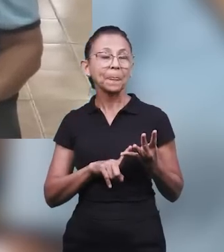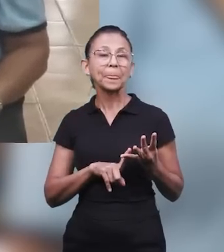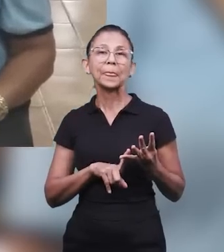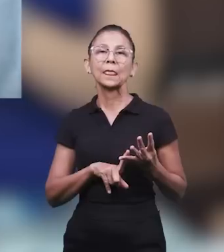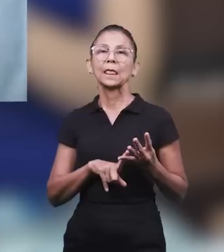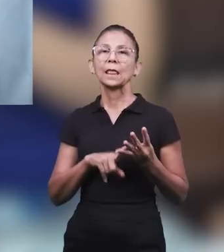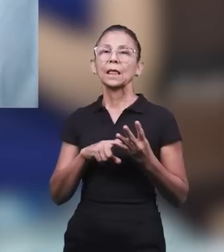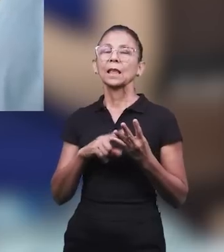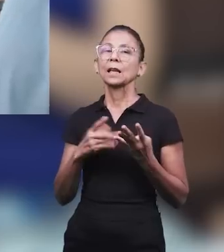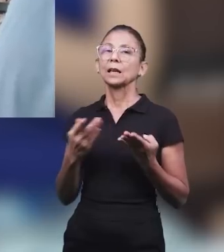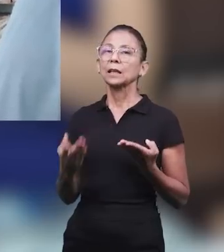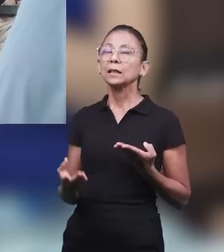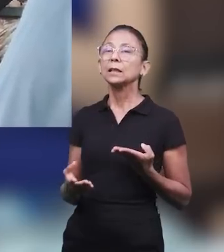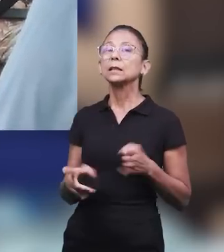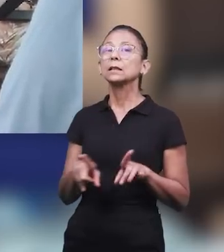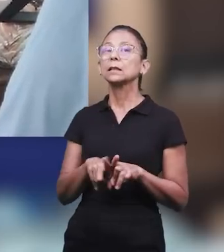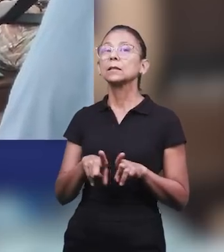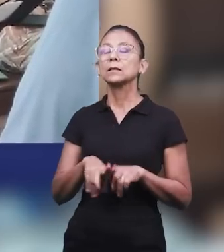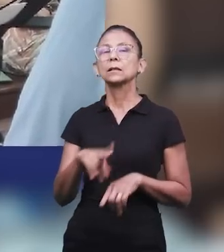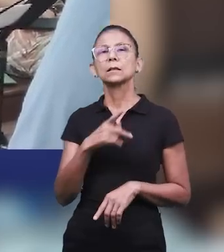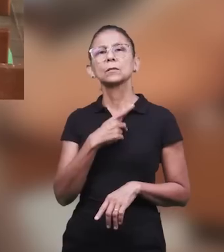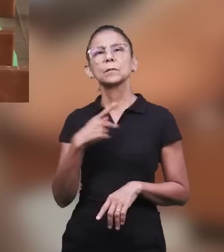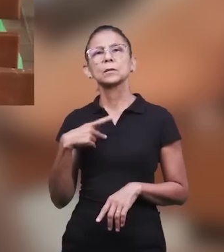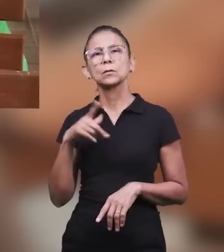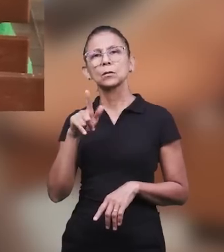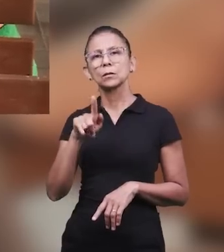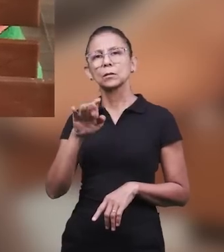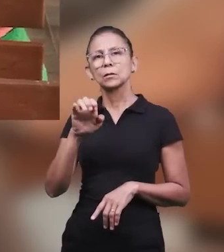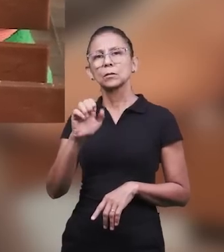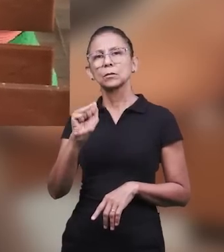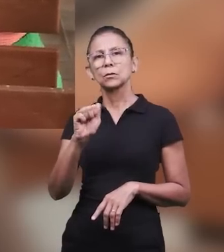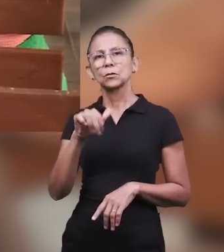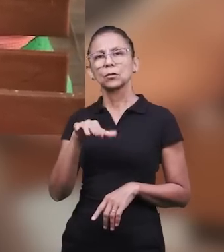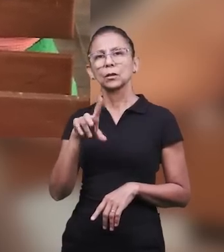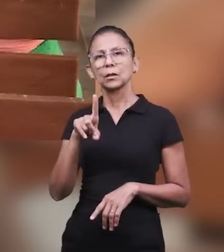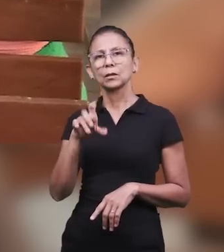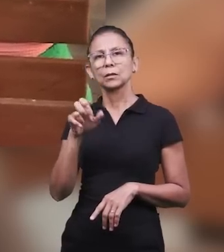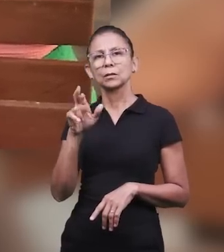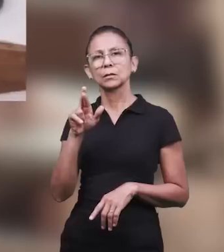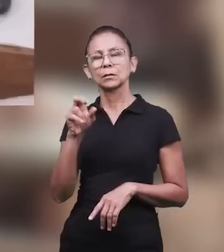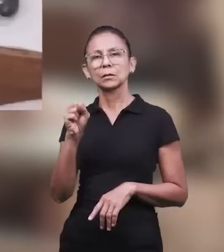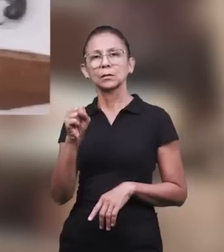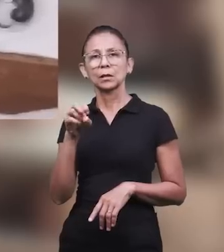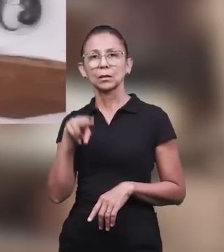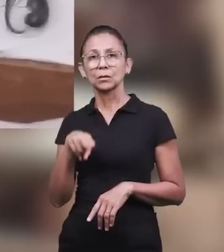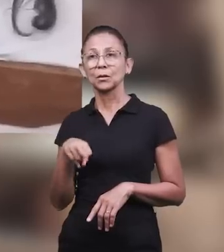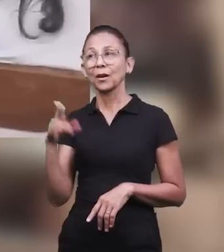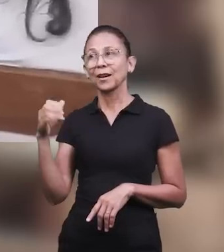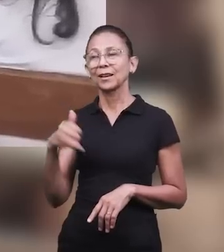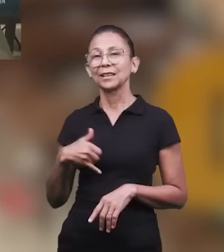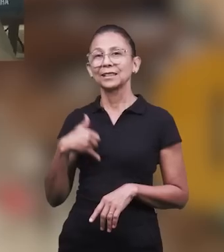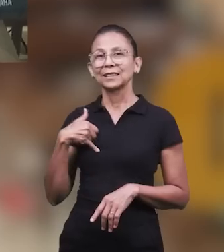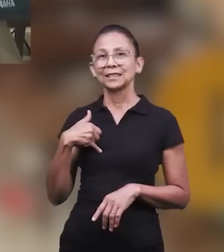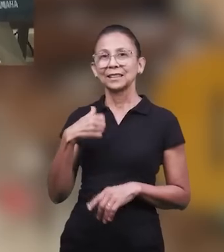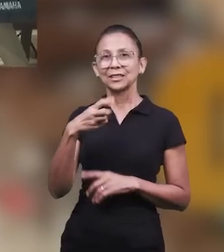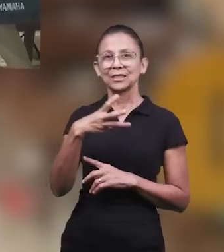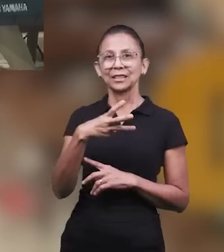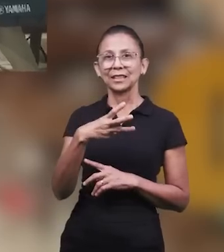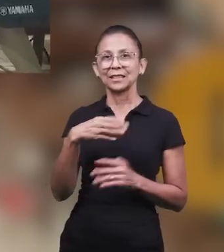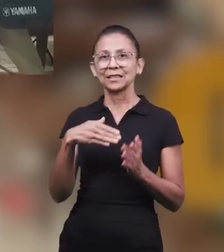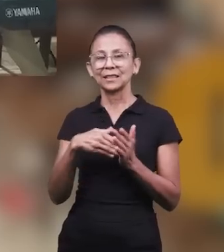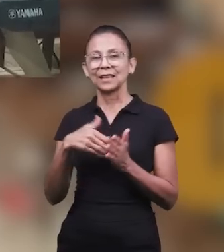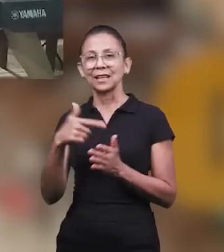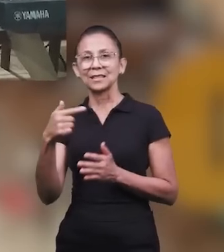do Esperança 1, do pastor G. Anderson, fotos da evangelização das Cias de 3 a 7 anos. Na